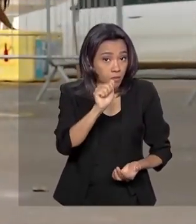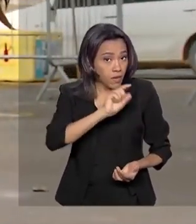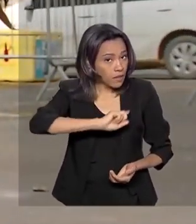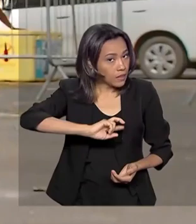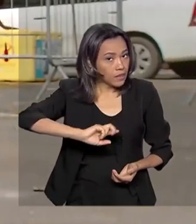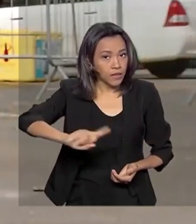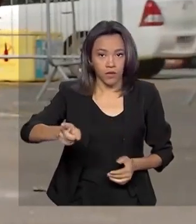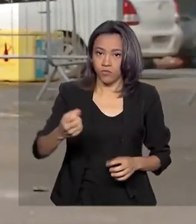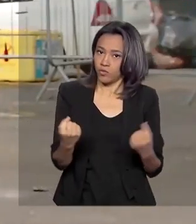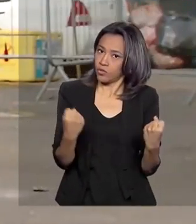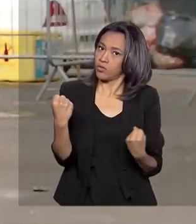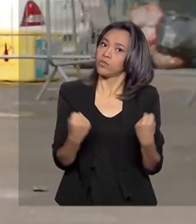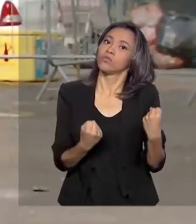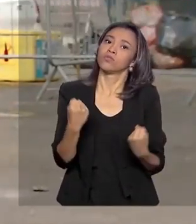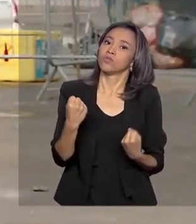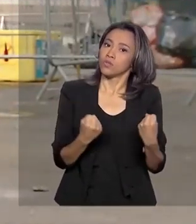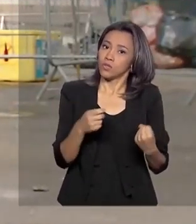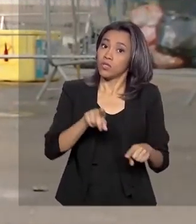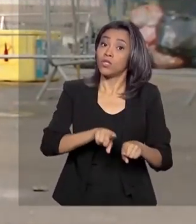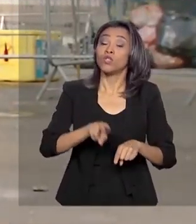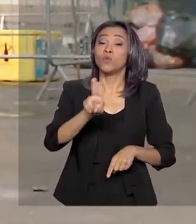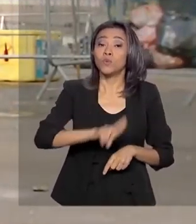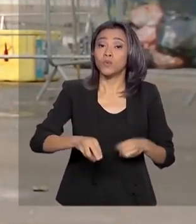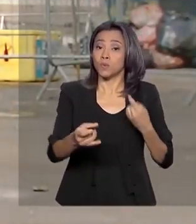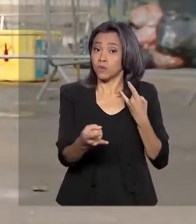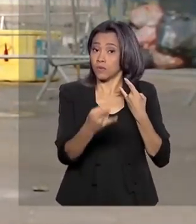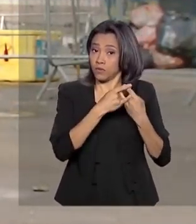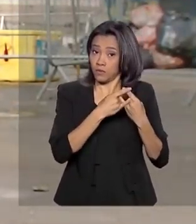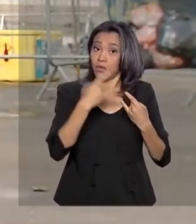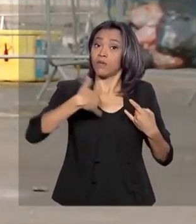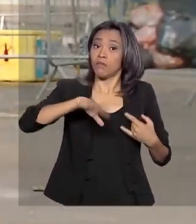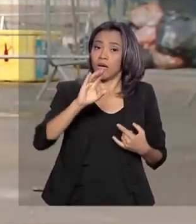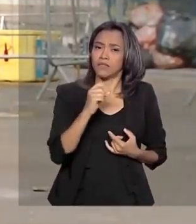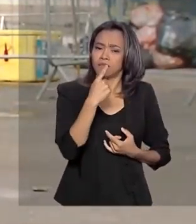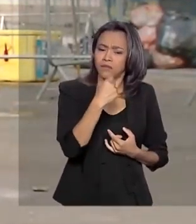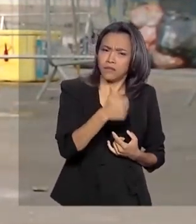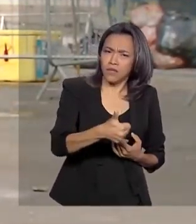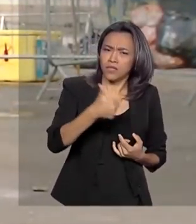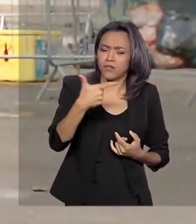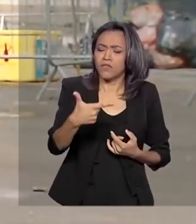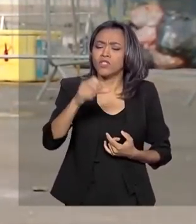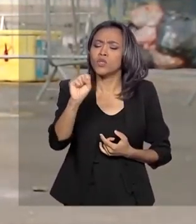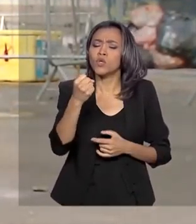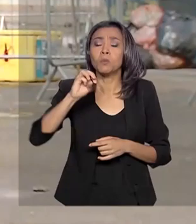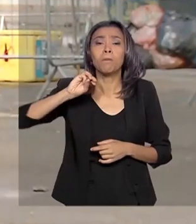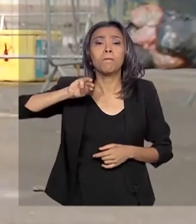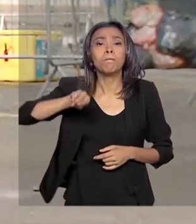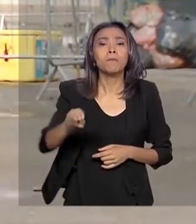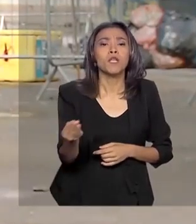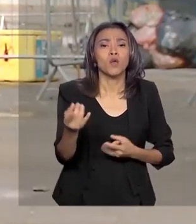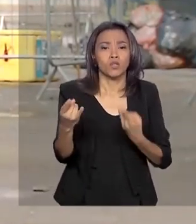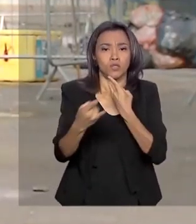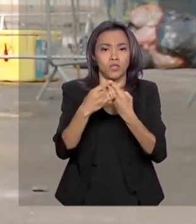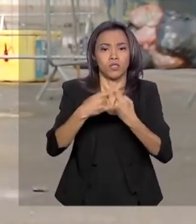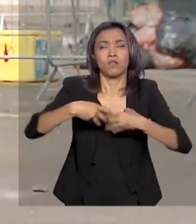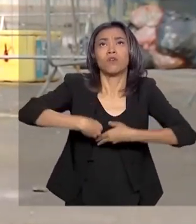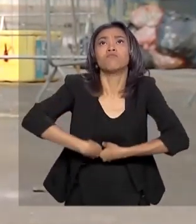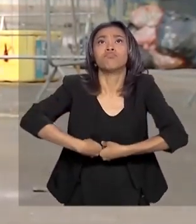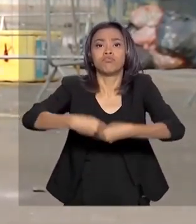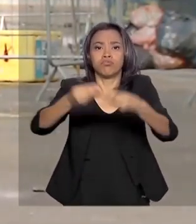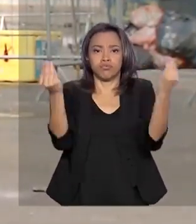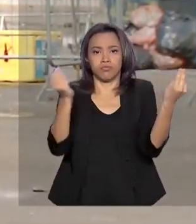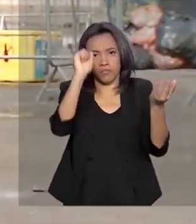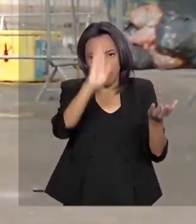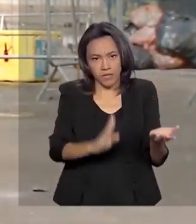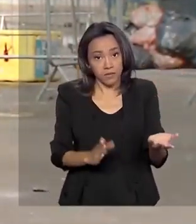de forma alguma e o uso da camisinha. Foram mais de 128 milhões de preservativos que foram distribuídos em todo o país. E olha,